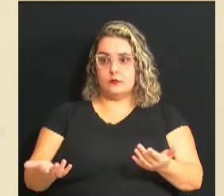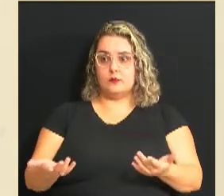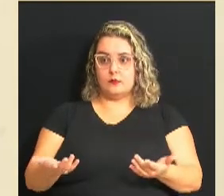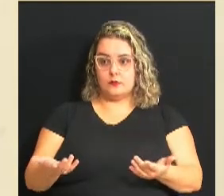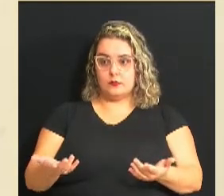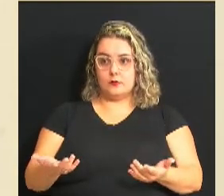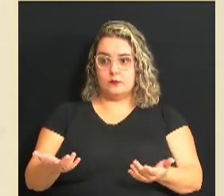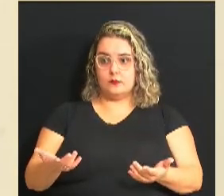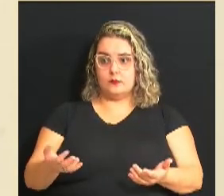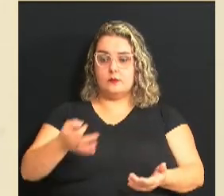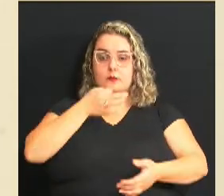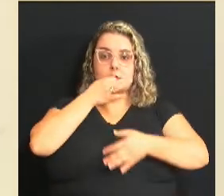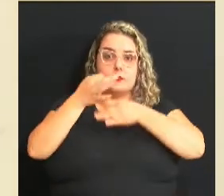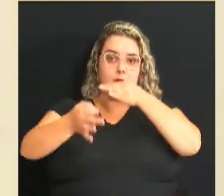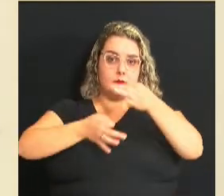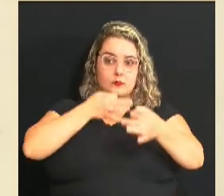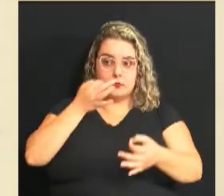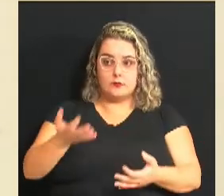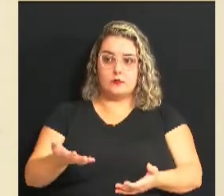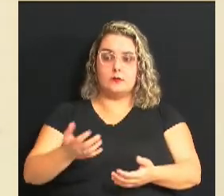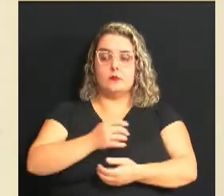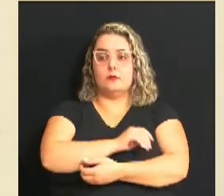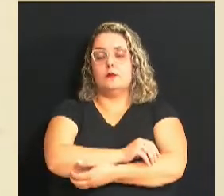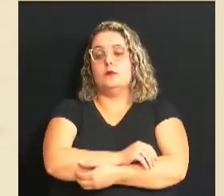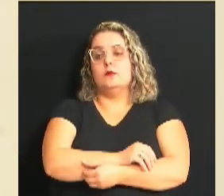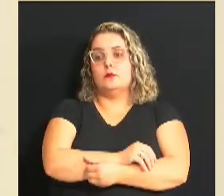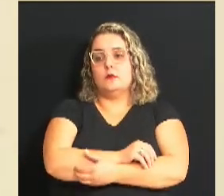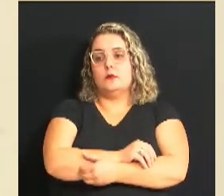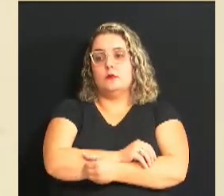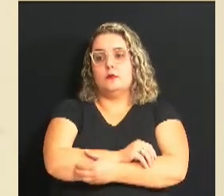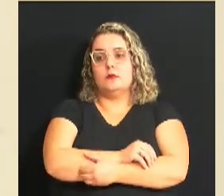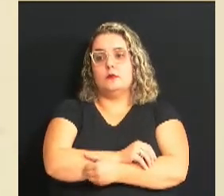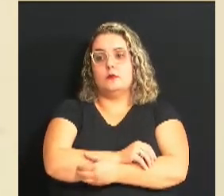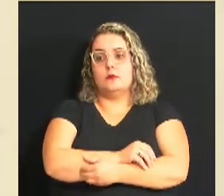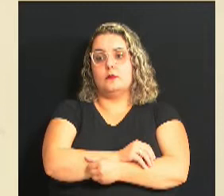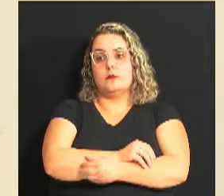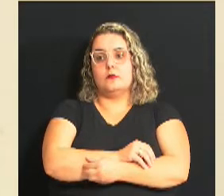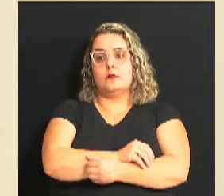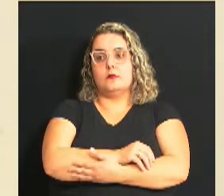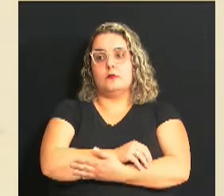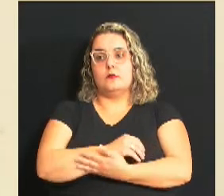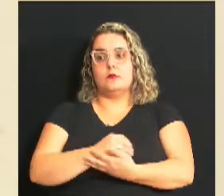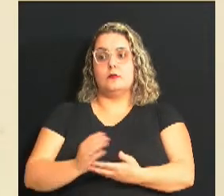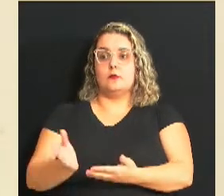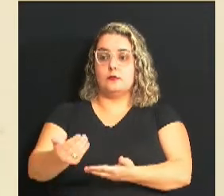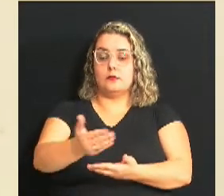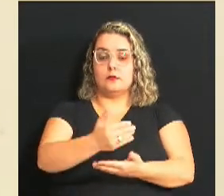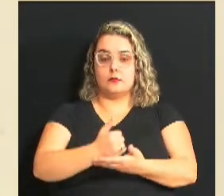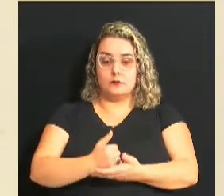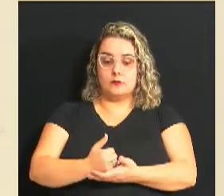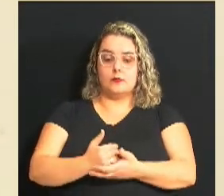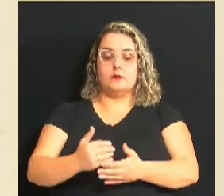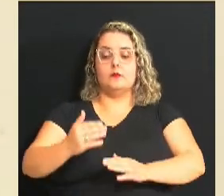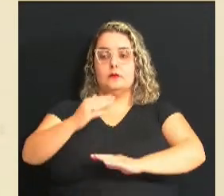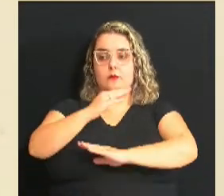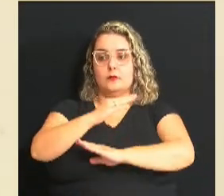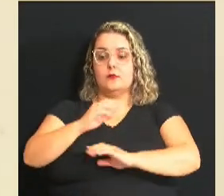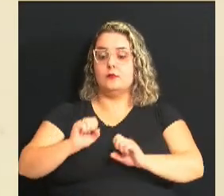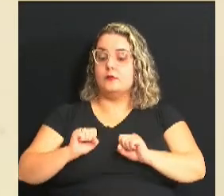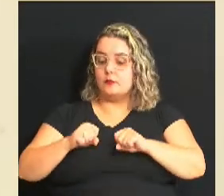como opinião aqui, como acúmulo, para que a Câmara Municipal se